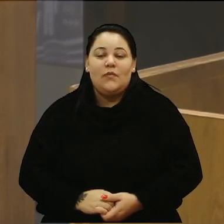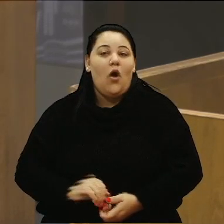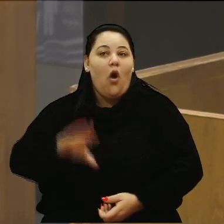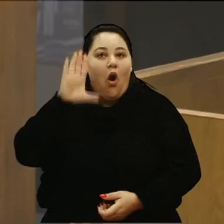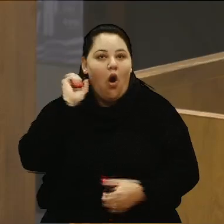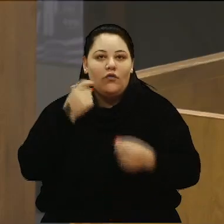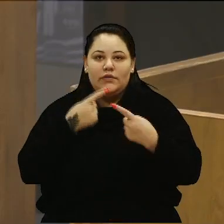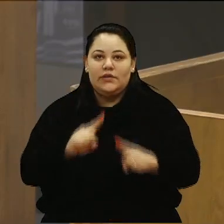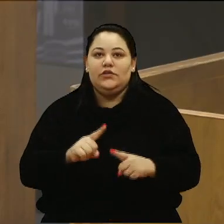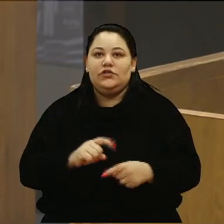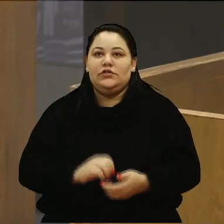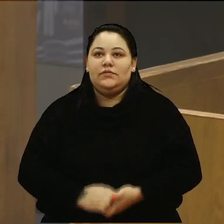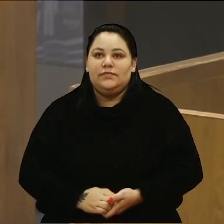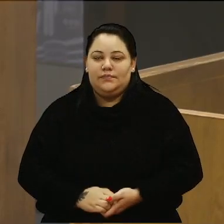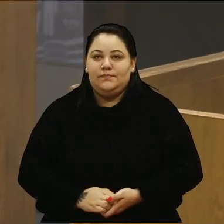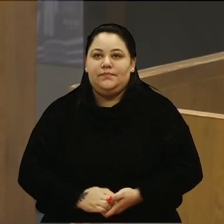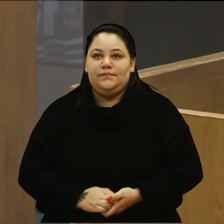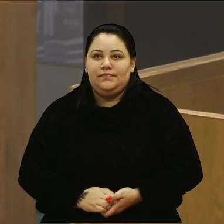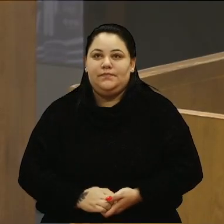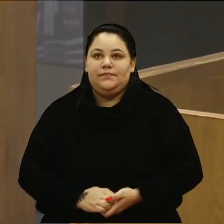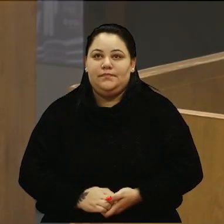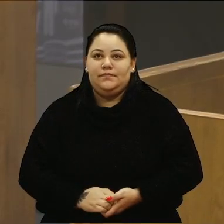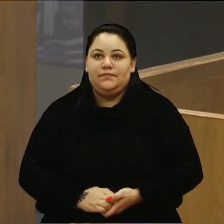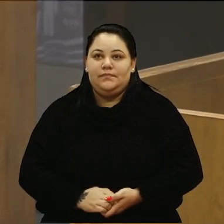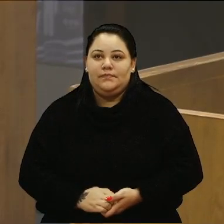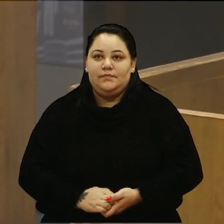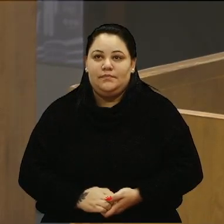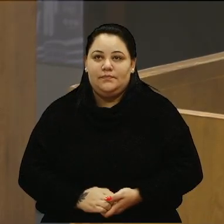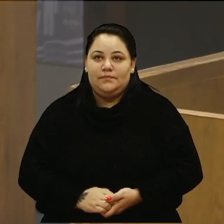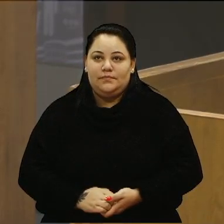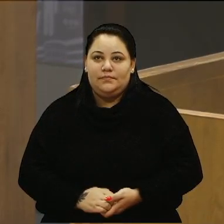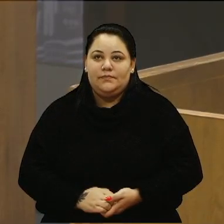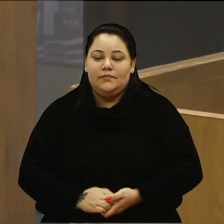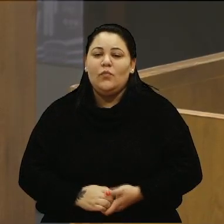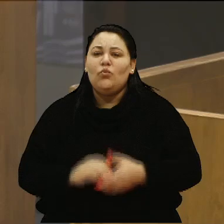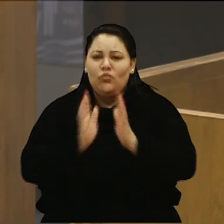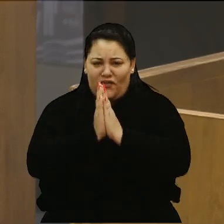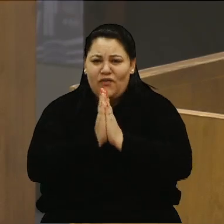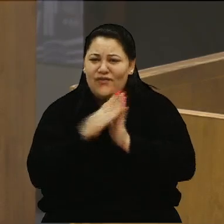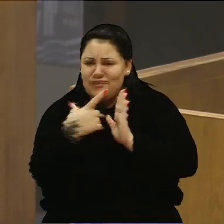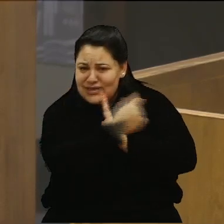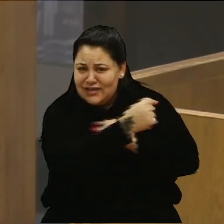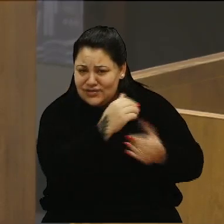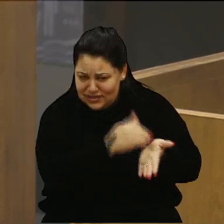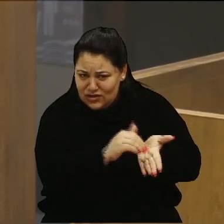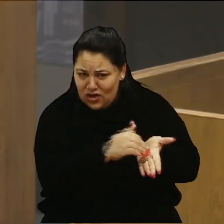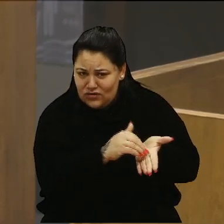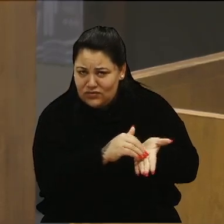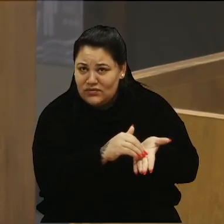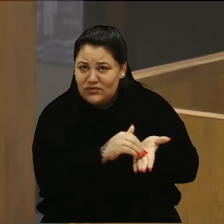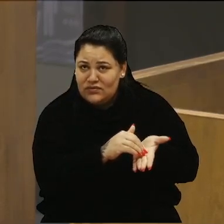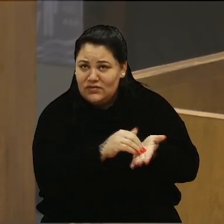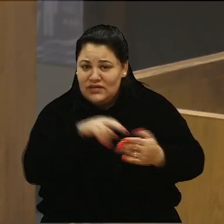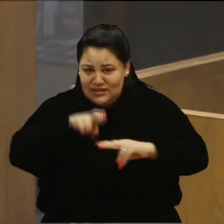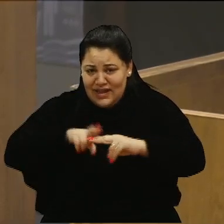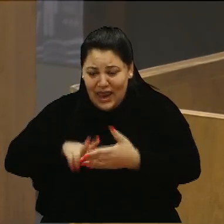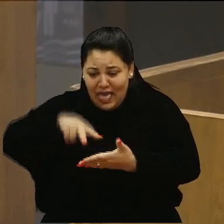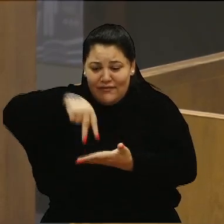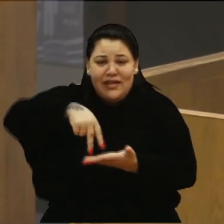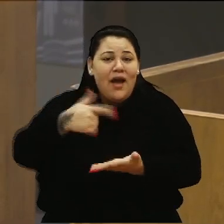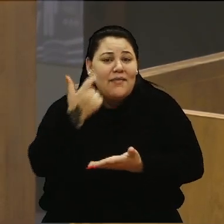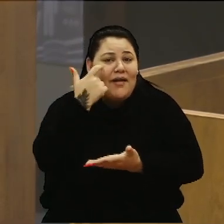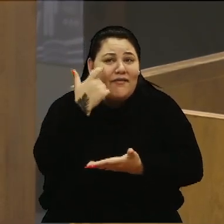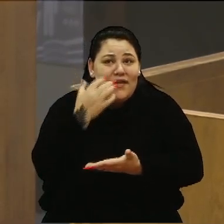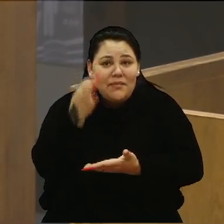Para concluir, senhor presidente. Ouça essa crítica e vamos sair do gabinete. Saia do gabinete e venha para a rua ver o que